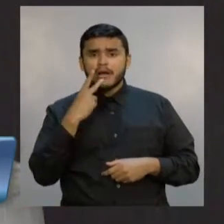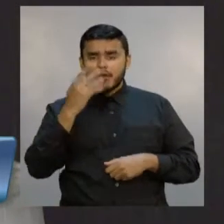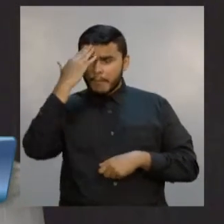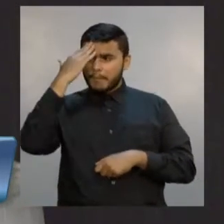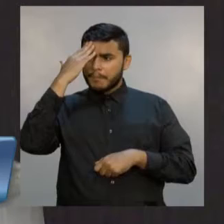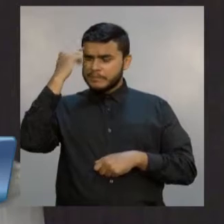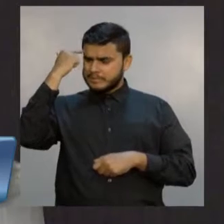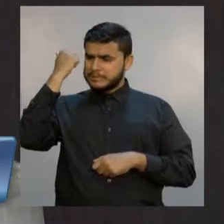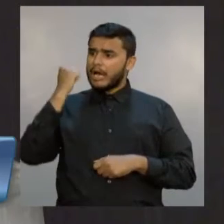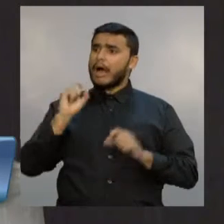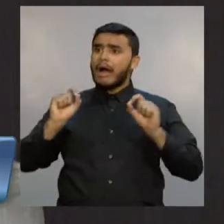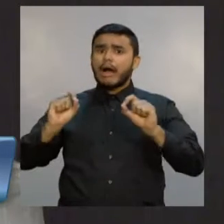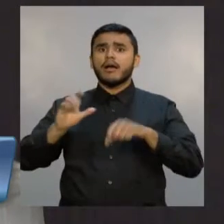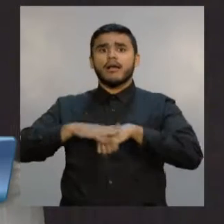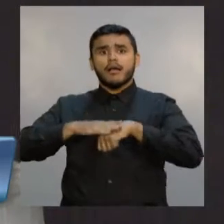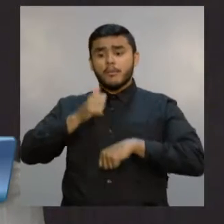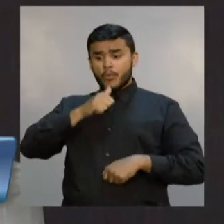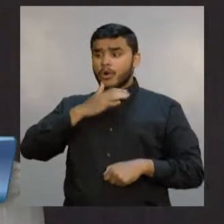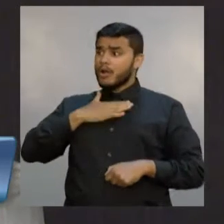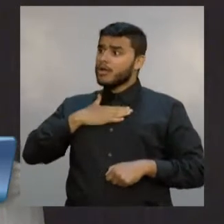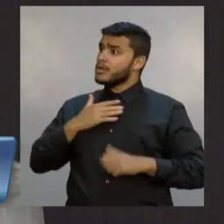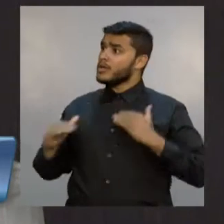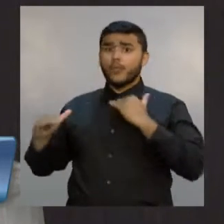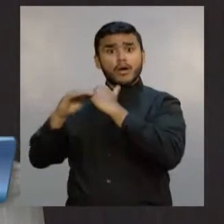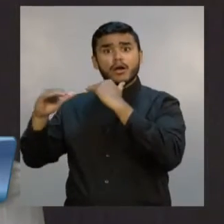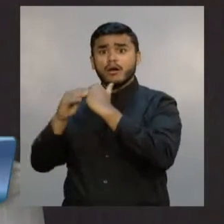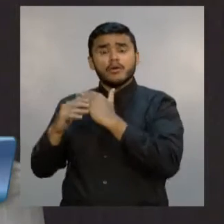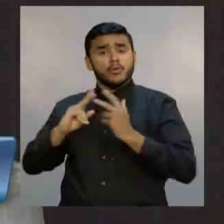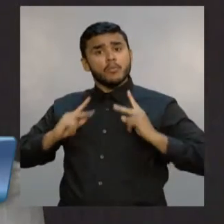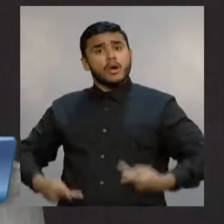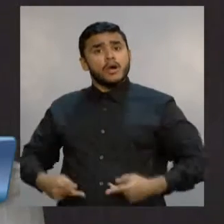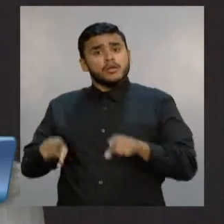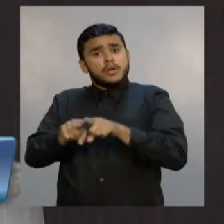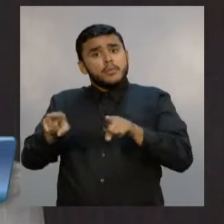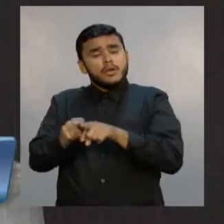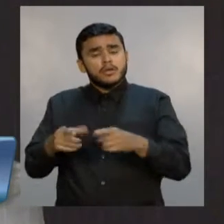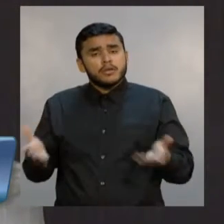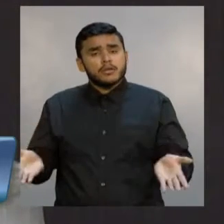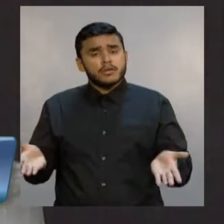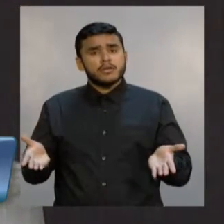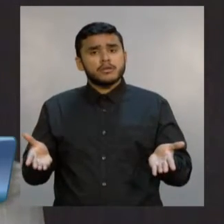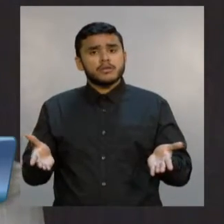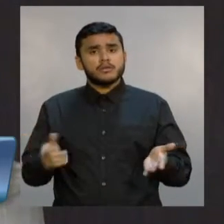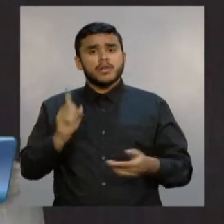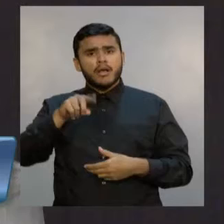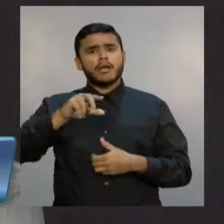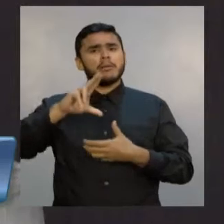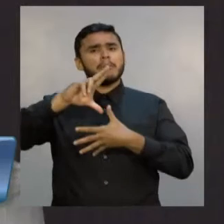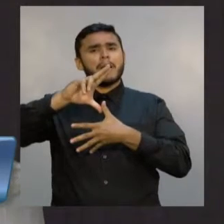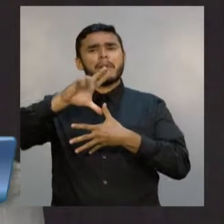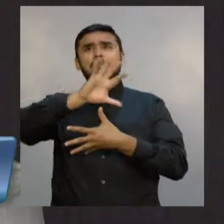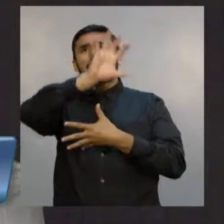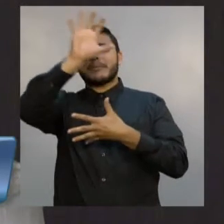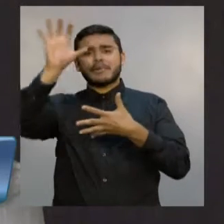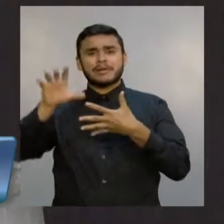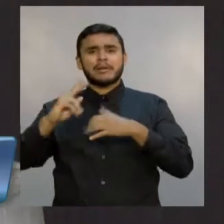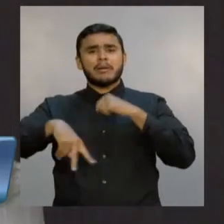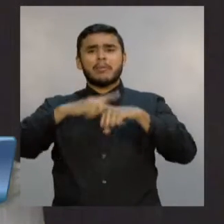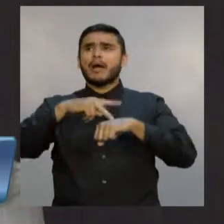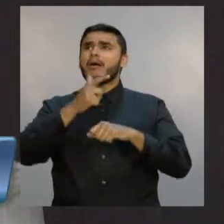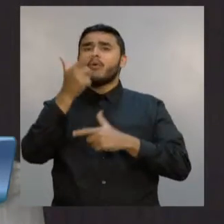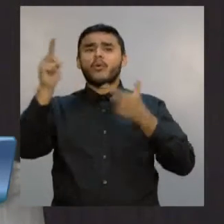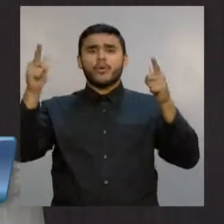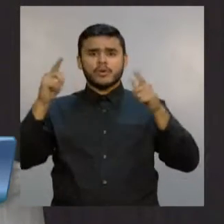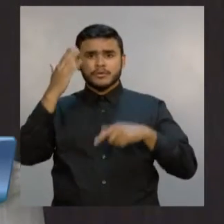Latina, decolonial, interseccional, porque ele nos fala de